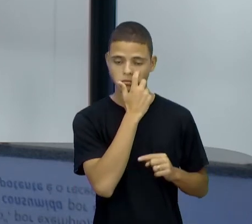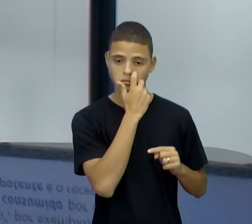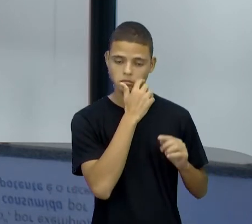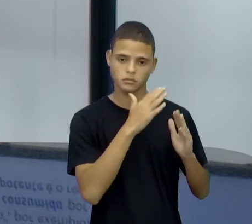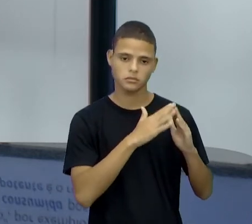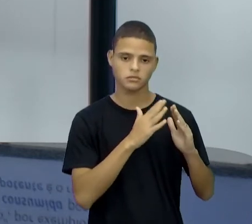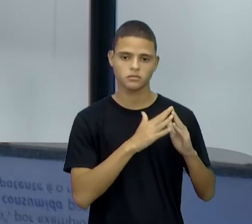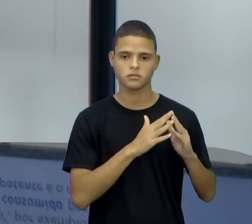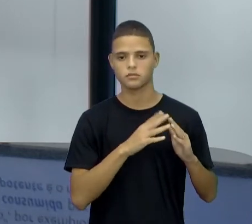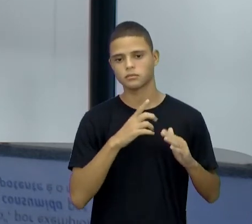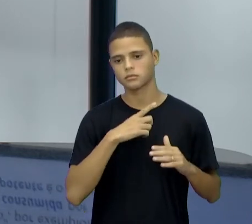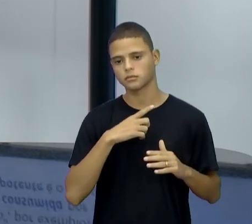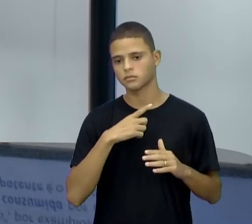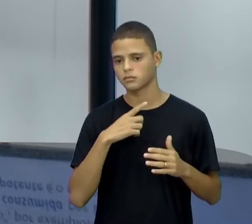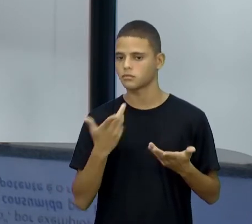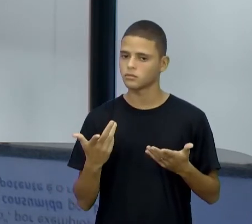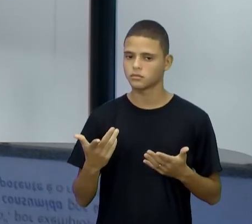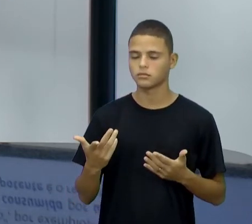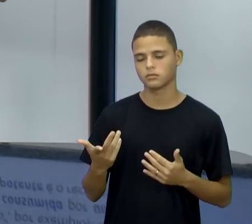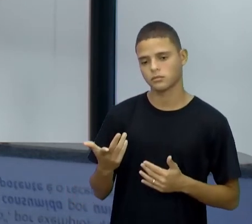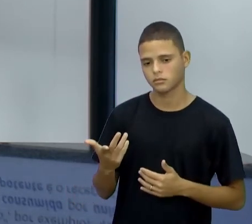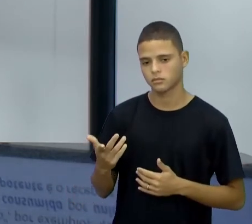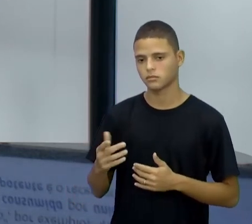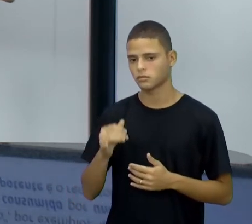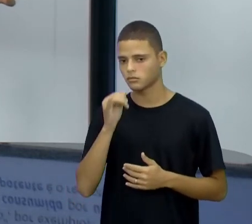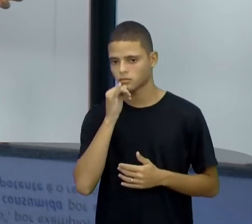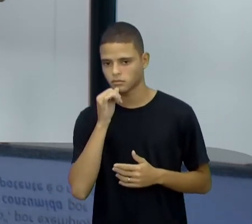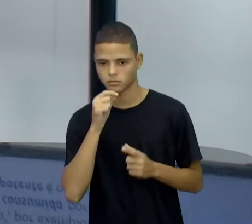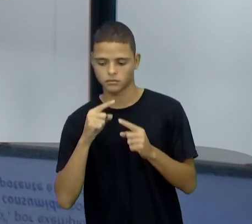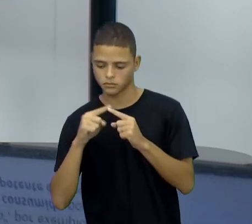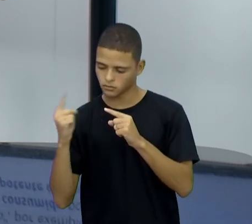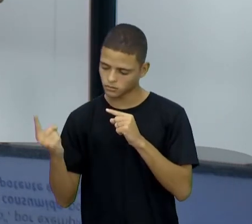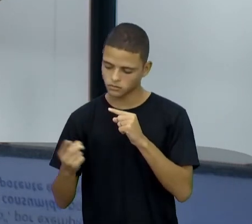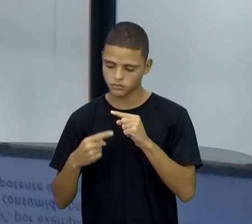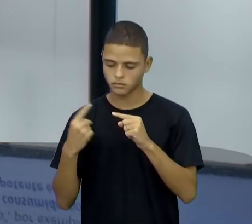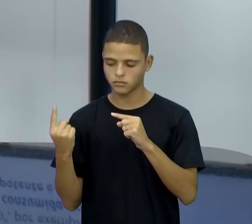equipamentos, eles são de corrente alternada. Então o elétron vai e volta,